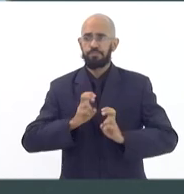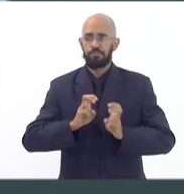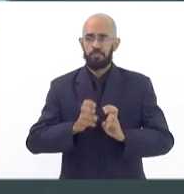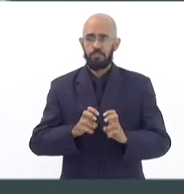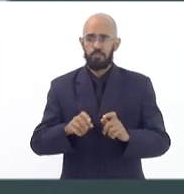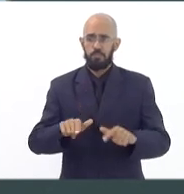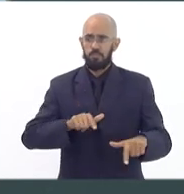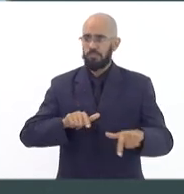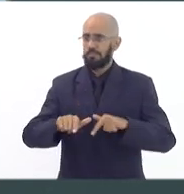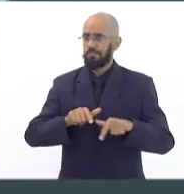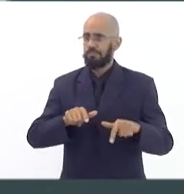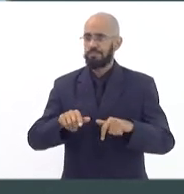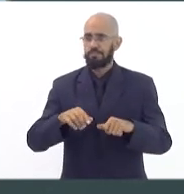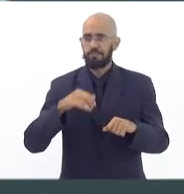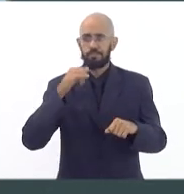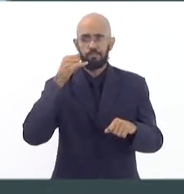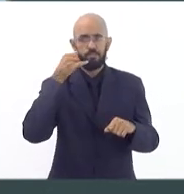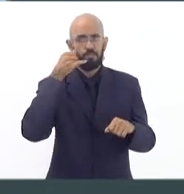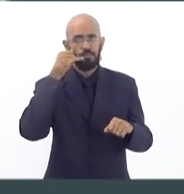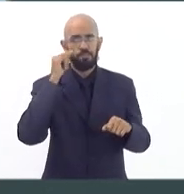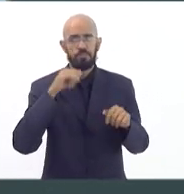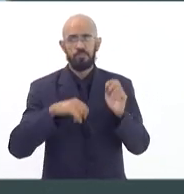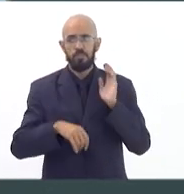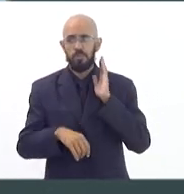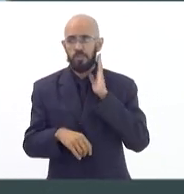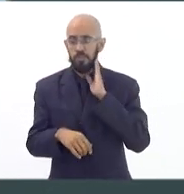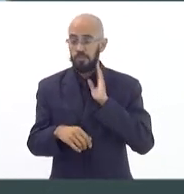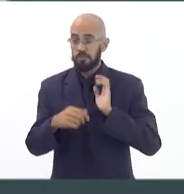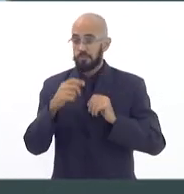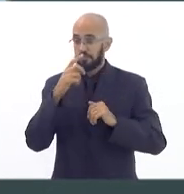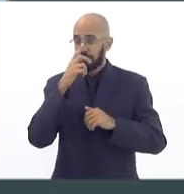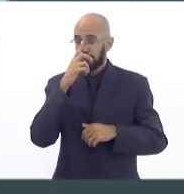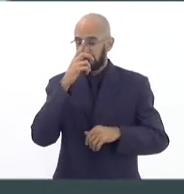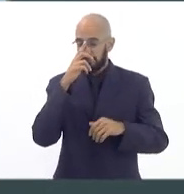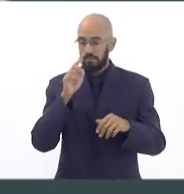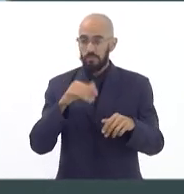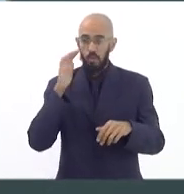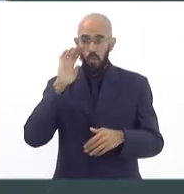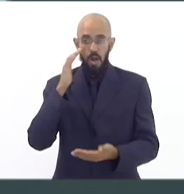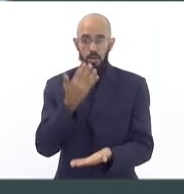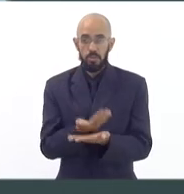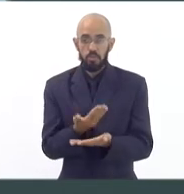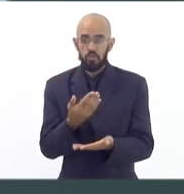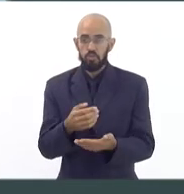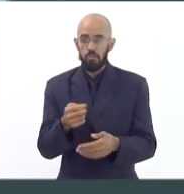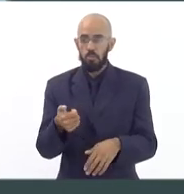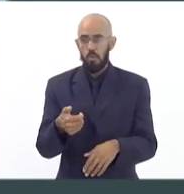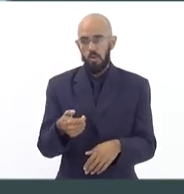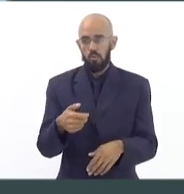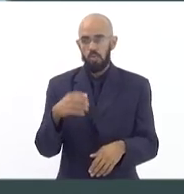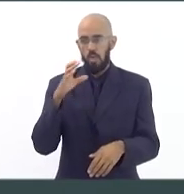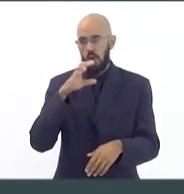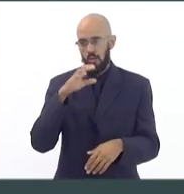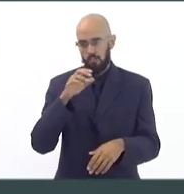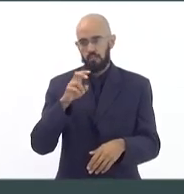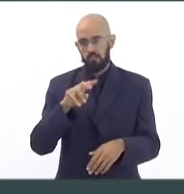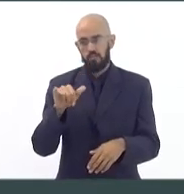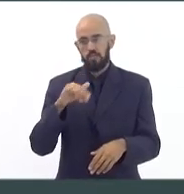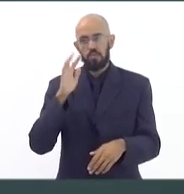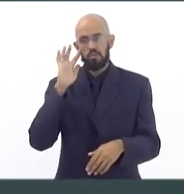bom e feliz que em breve o espírito você já tem gelo